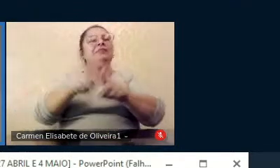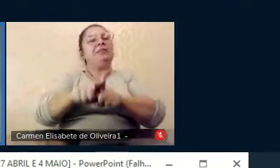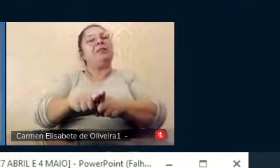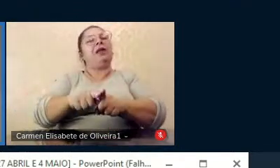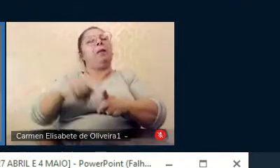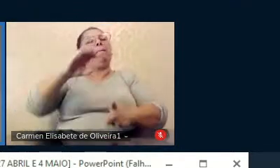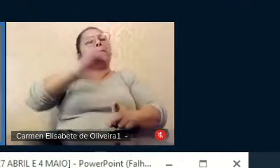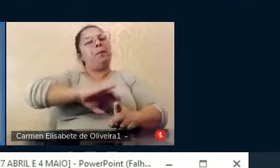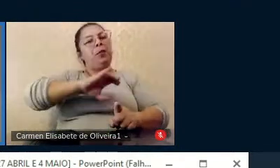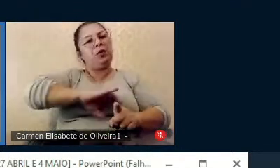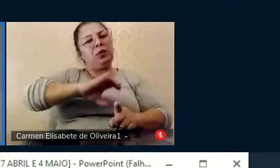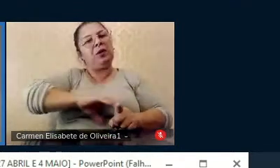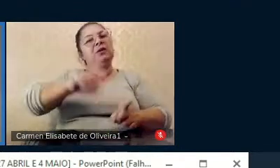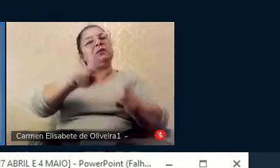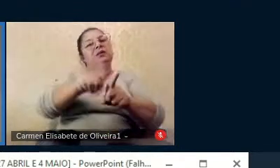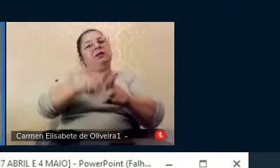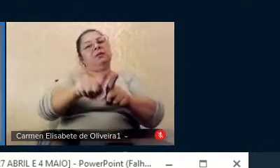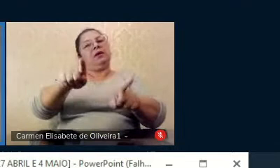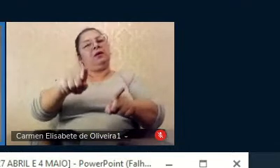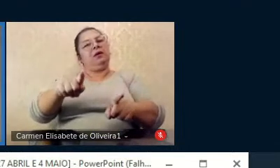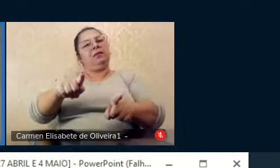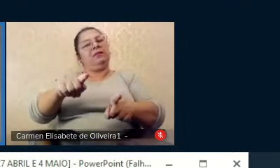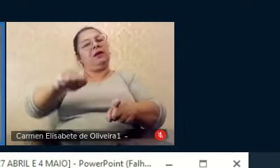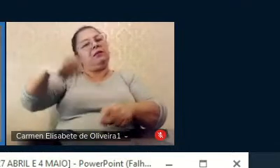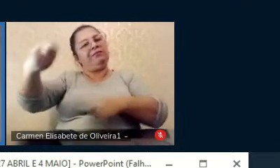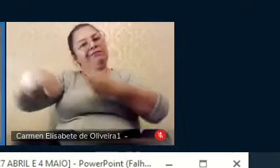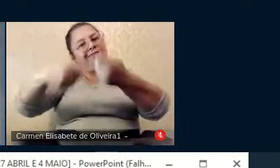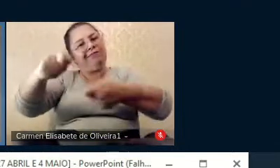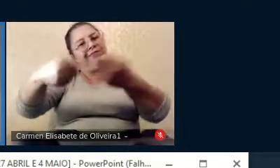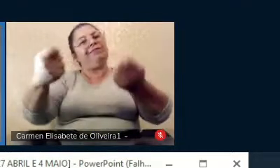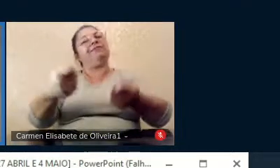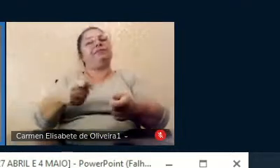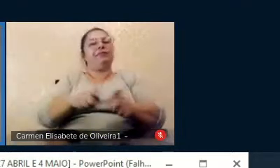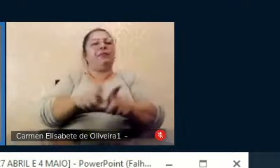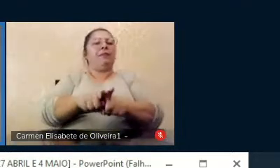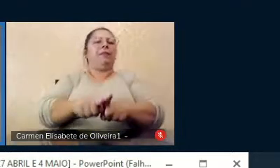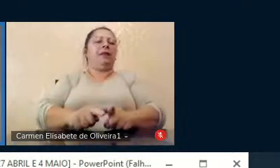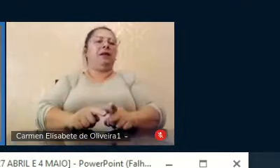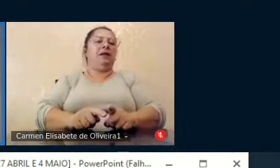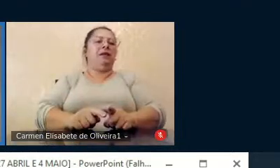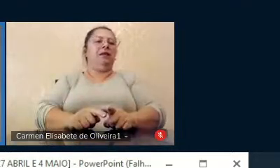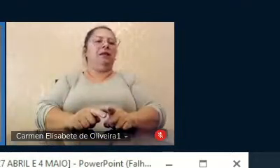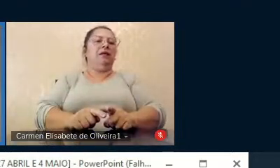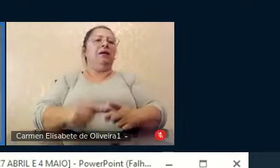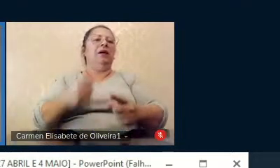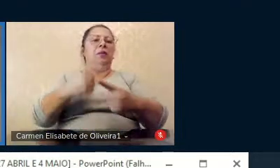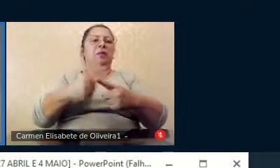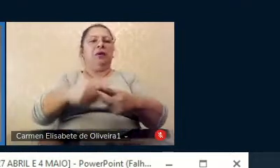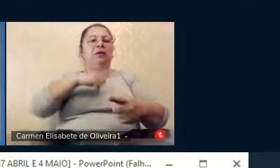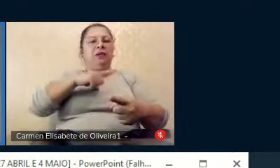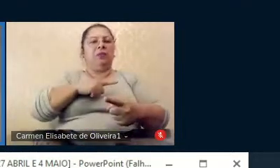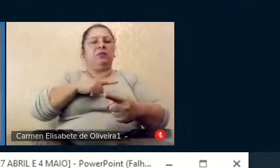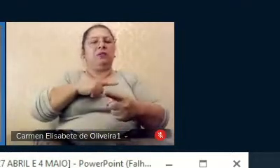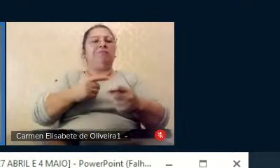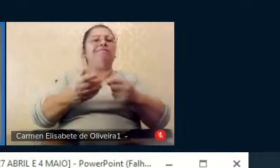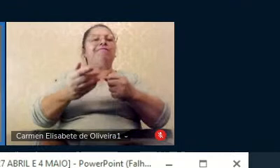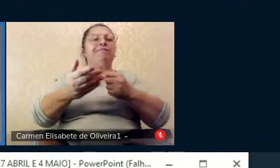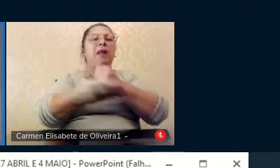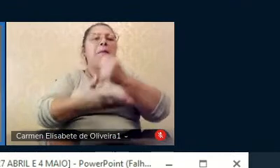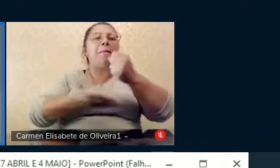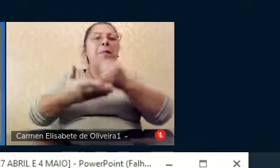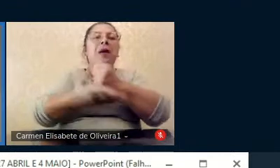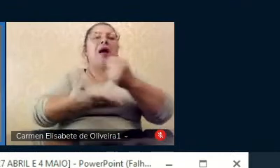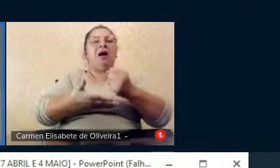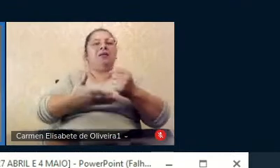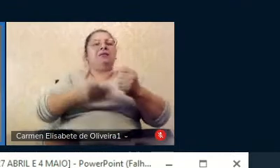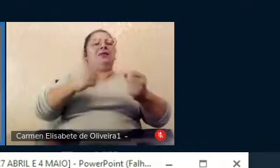língua portuguesa e os haikais em língua de sinais. Porque nós temos como parâmetro, como nós não temos